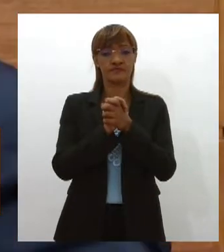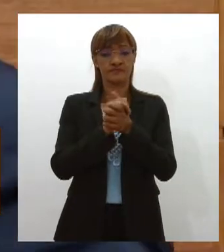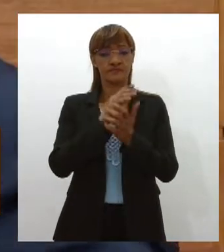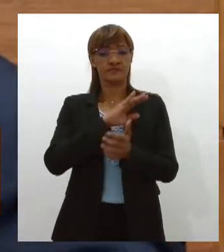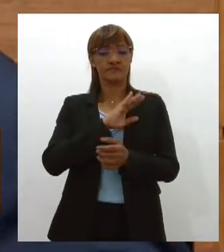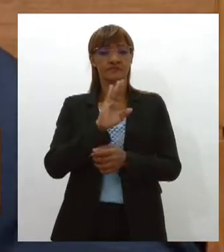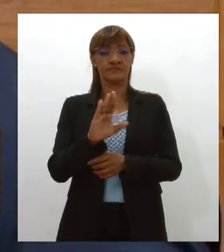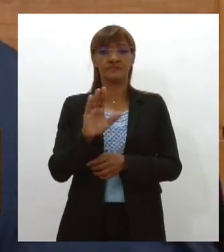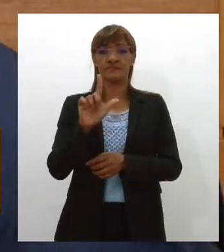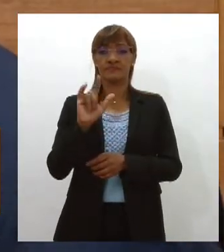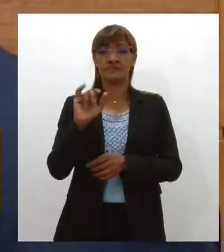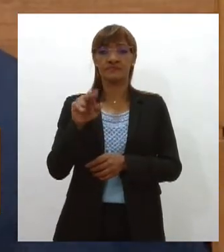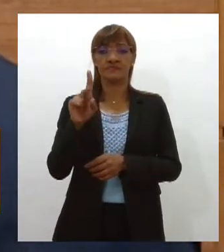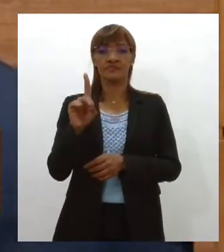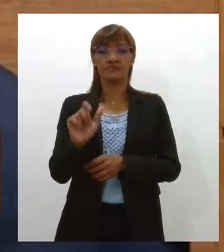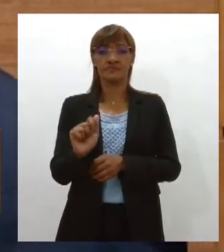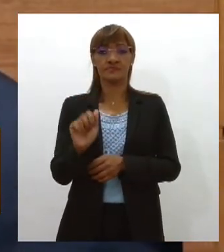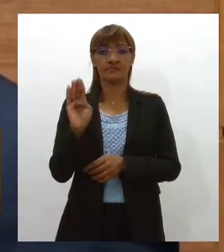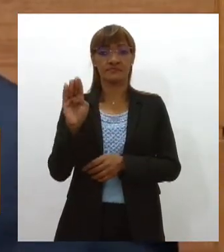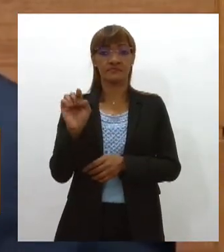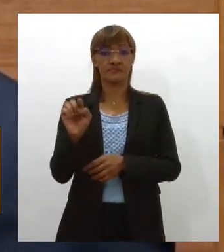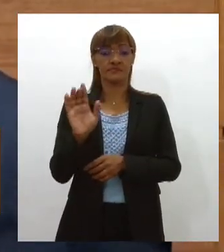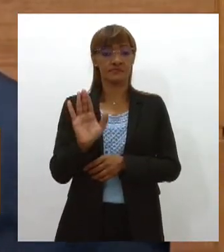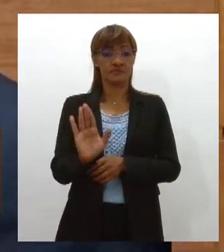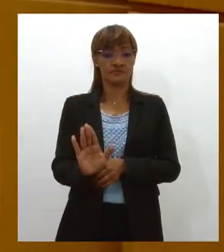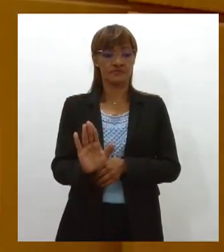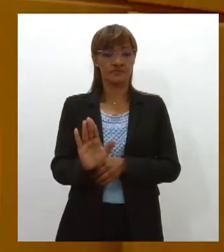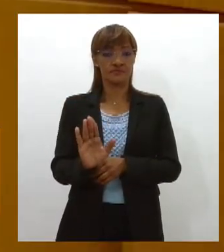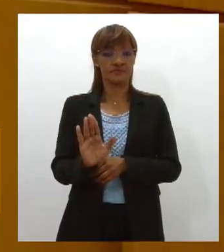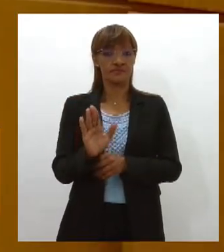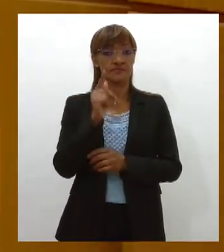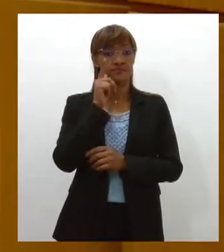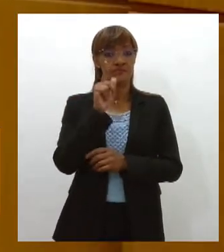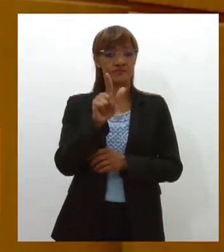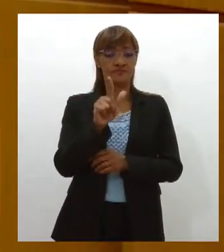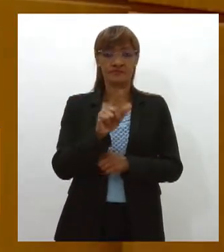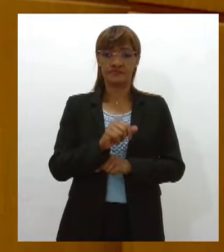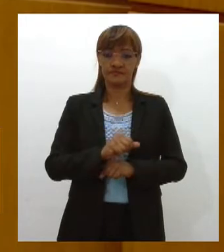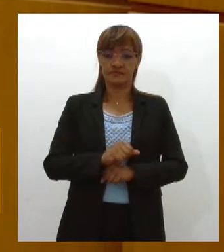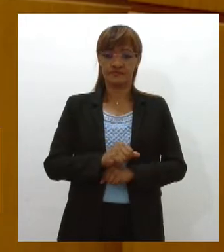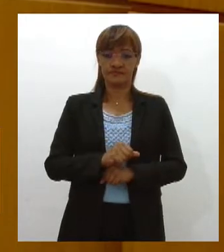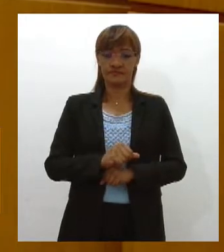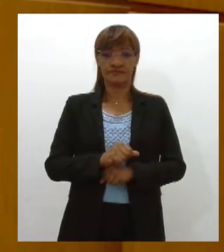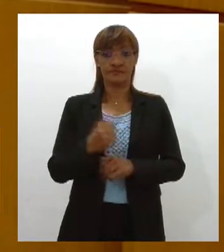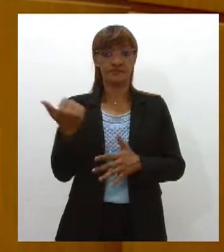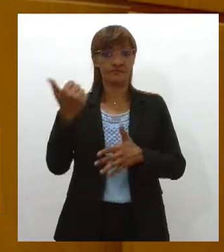Brasil, que foi eleita para a legislatura do ano de 2023. Eu saio, mas entra